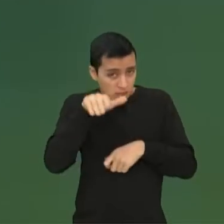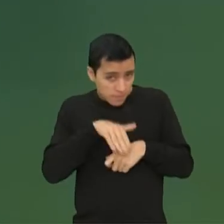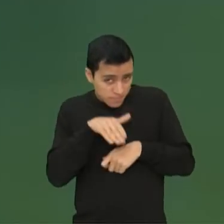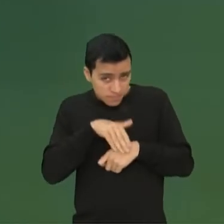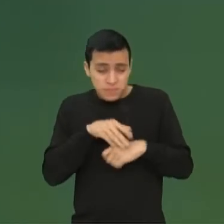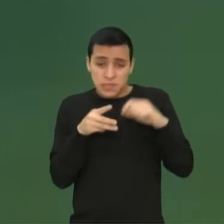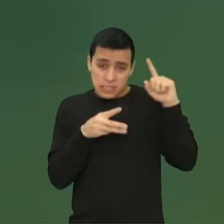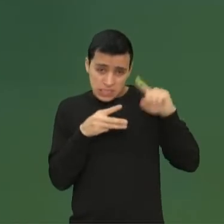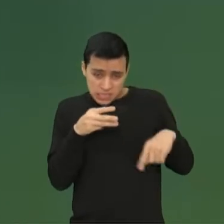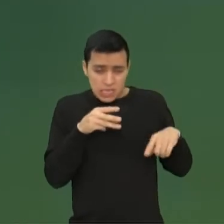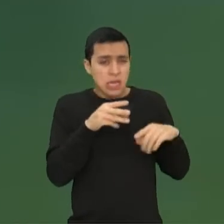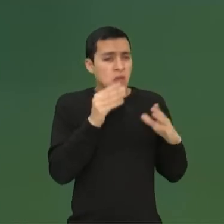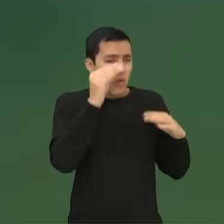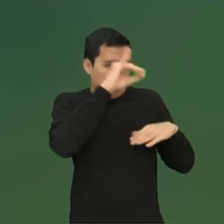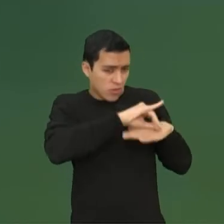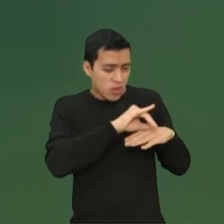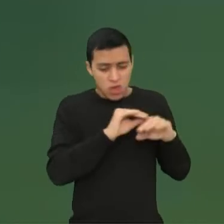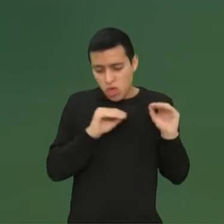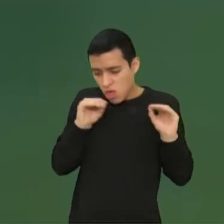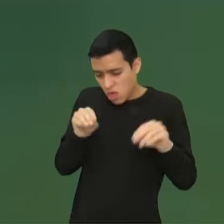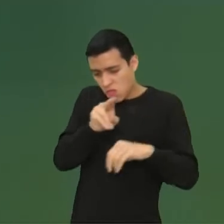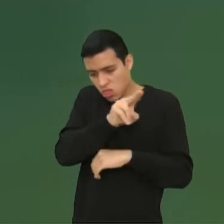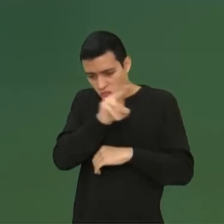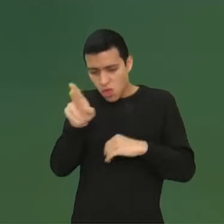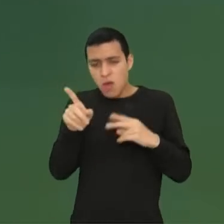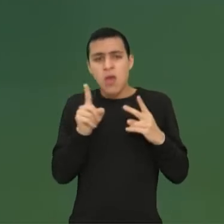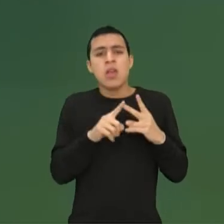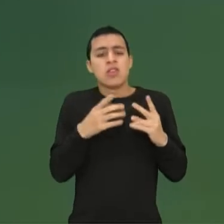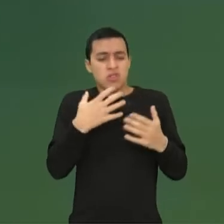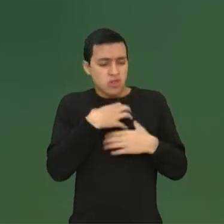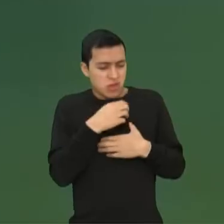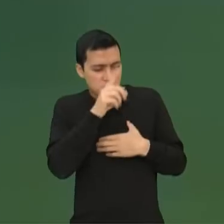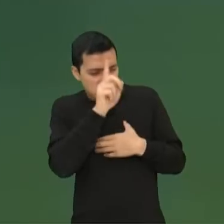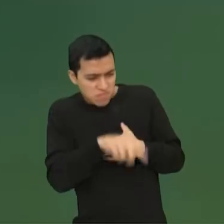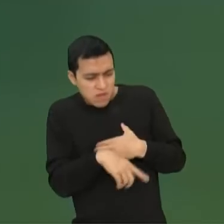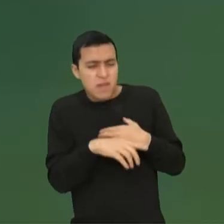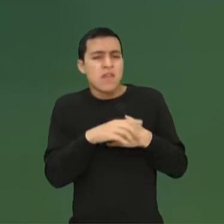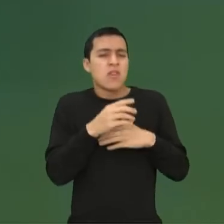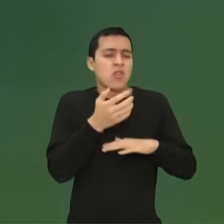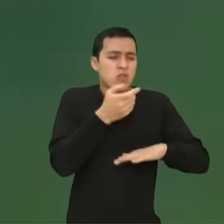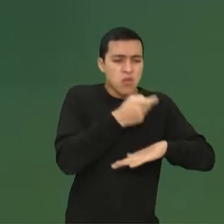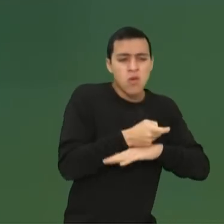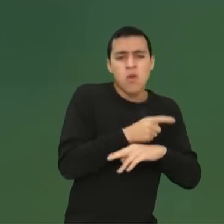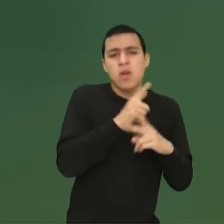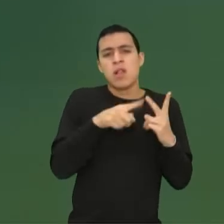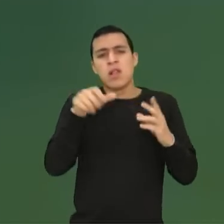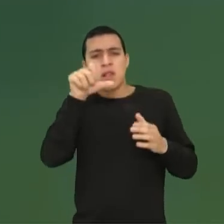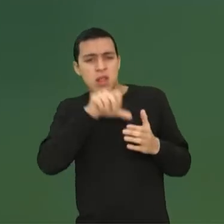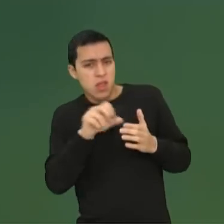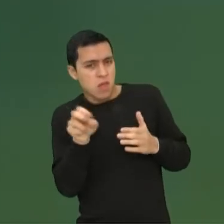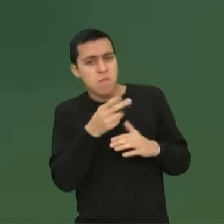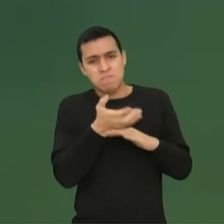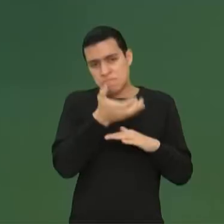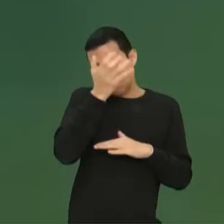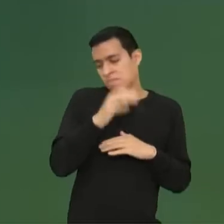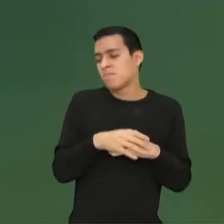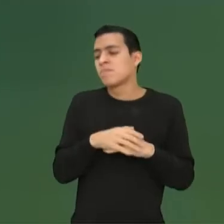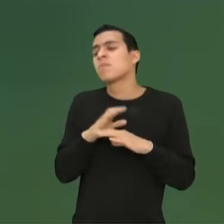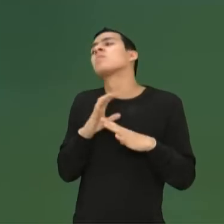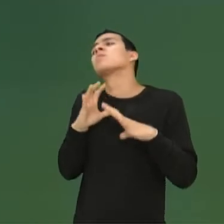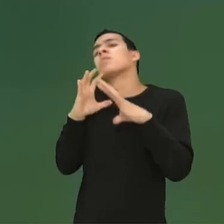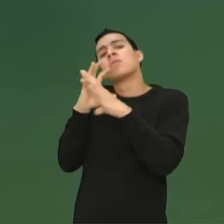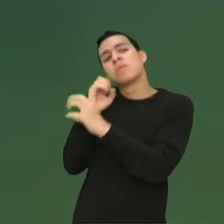3 objetos, escrever o nome do produto, em qual estado físico ele se encontra, sólido ou líquido, e a unidade de